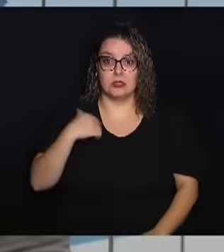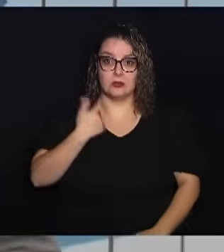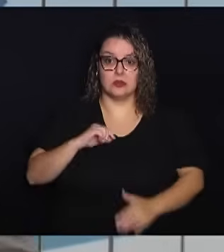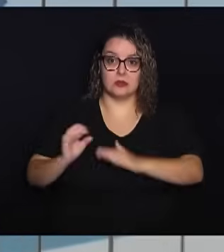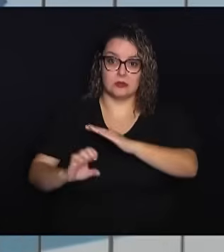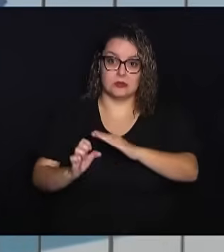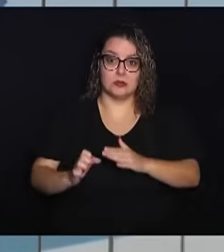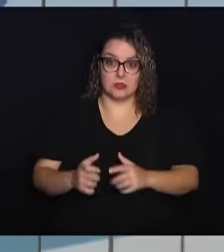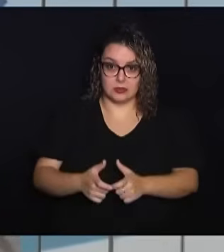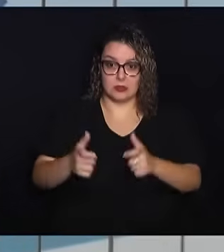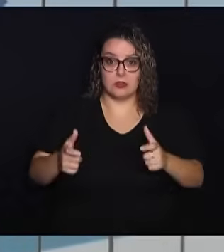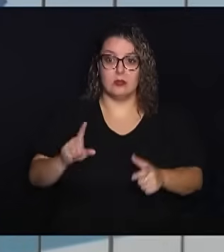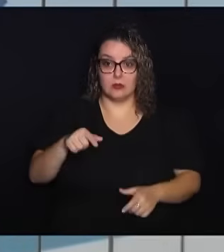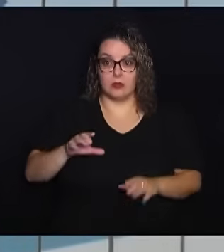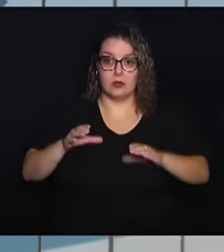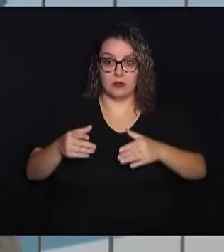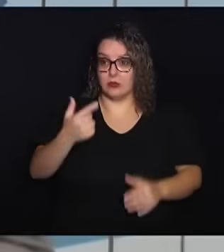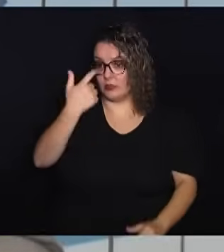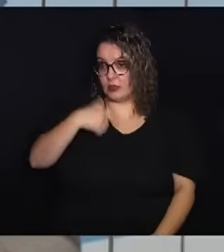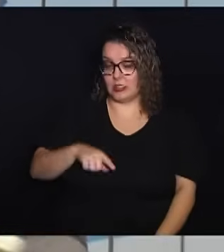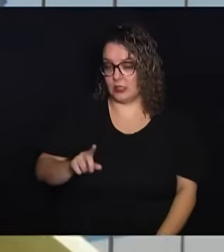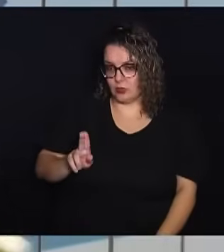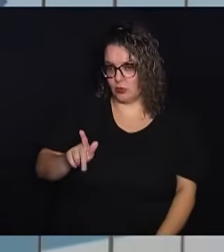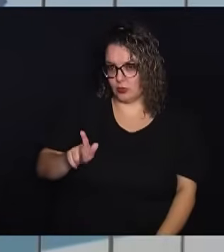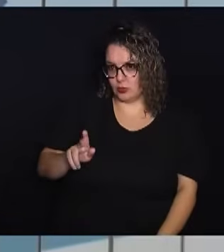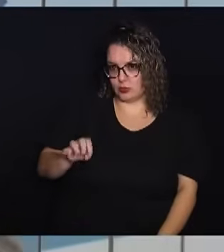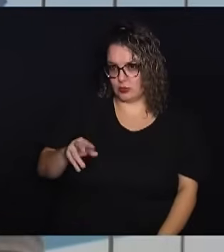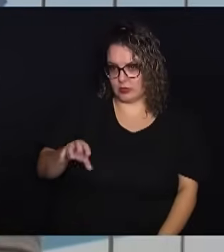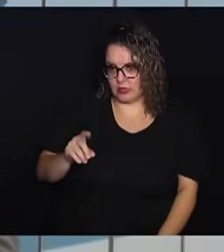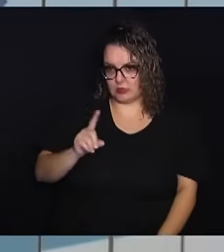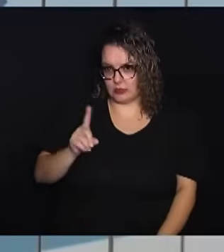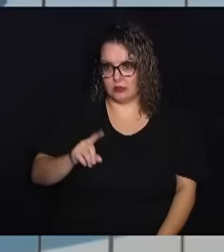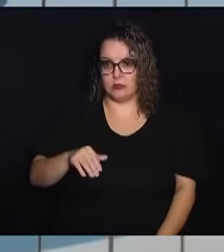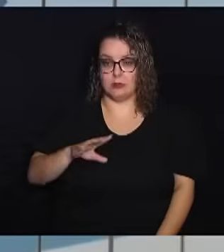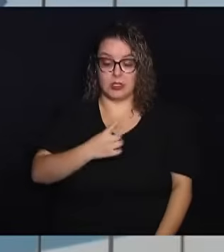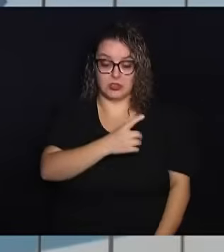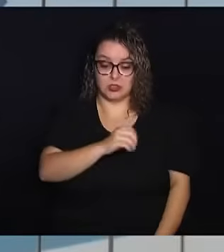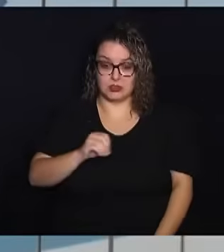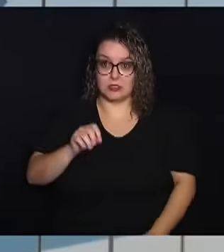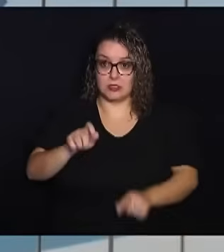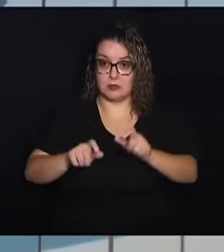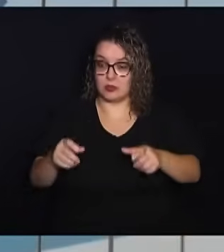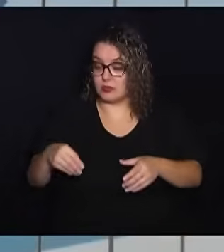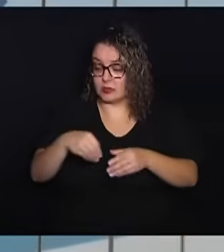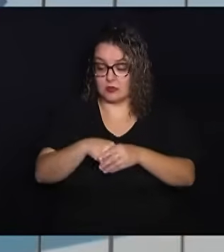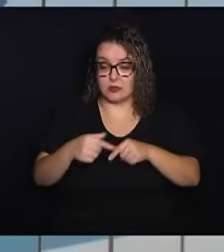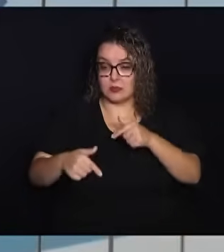foi através de um time, não foi o Gustavo, foi o grupo de mais de 100 pessoas que tinham ali,